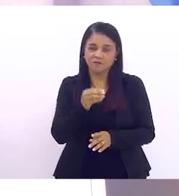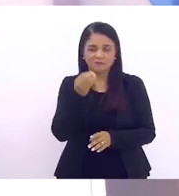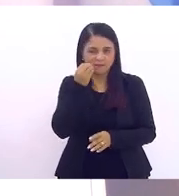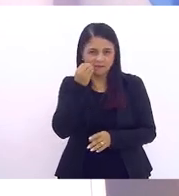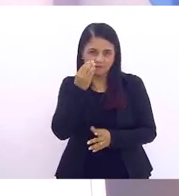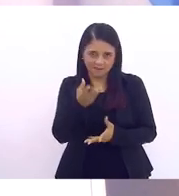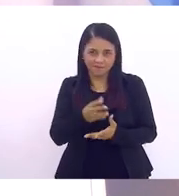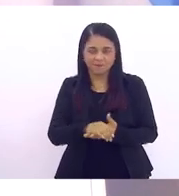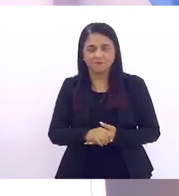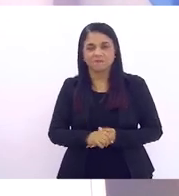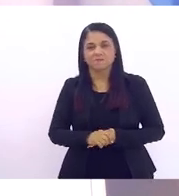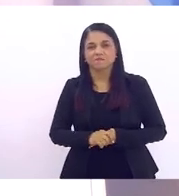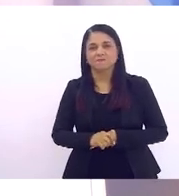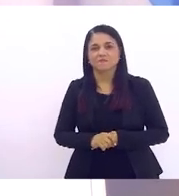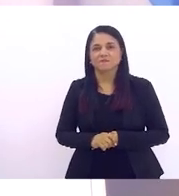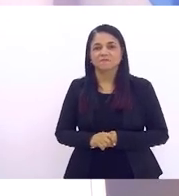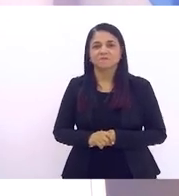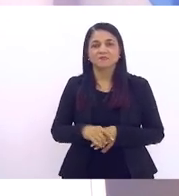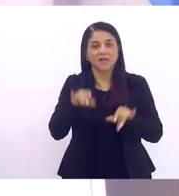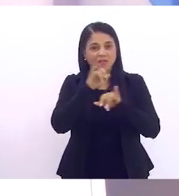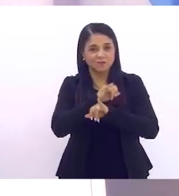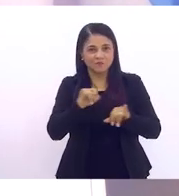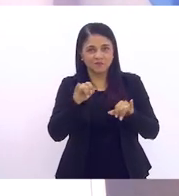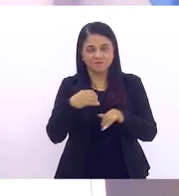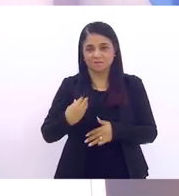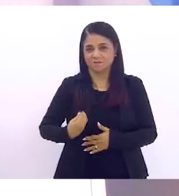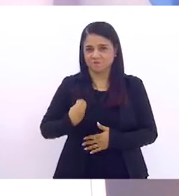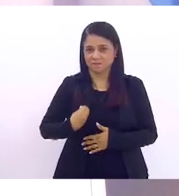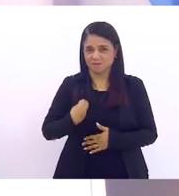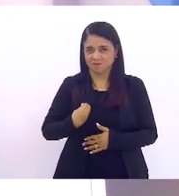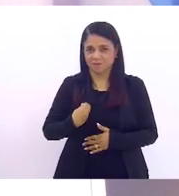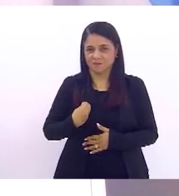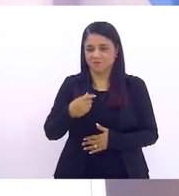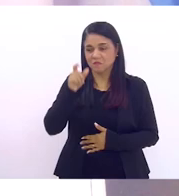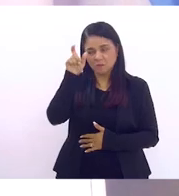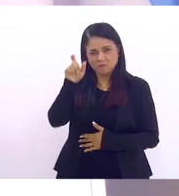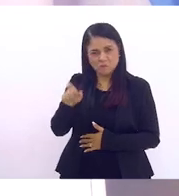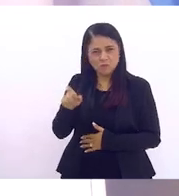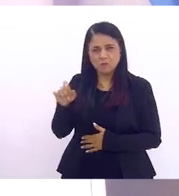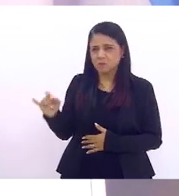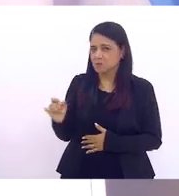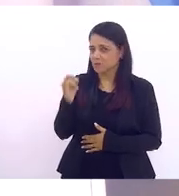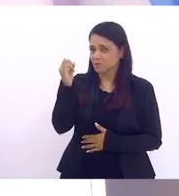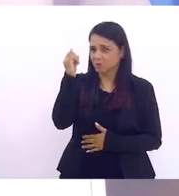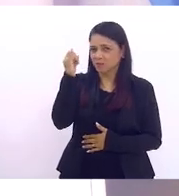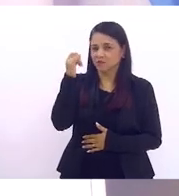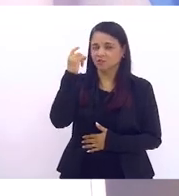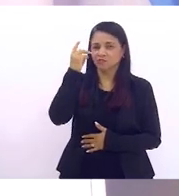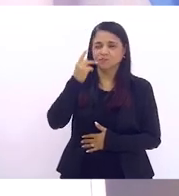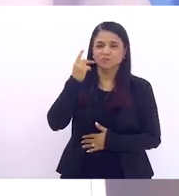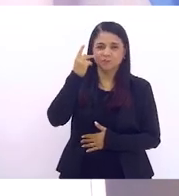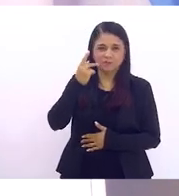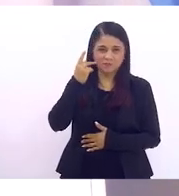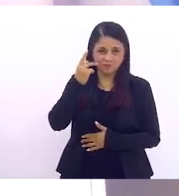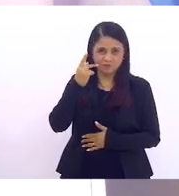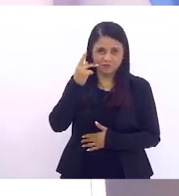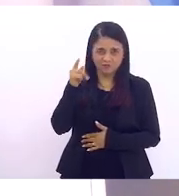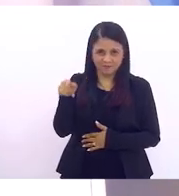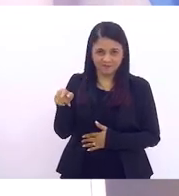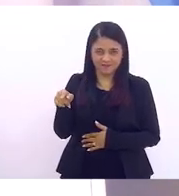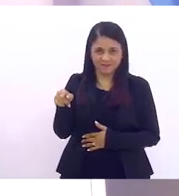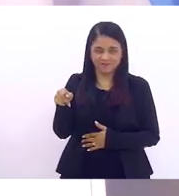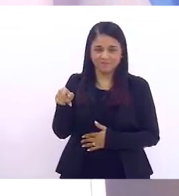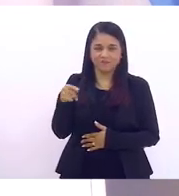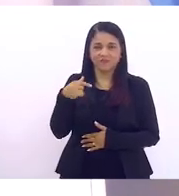queria que anunciar a presença de uma de uma figura muito importante na na política né que eu